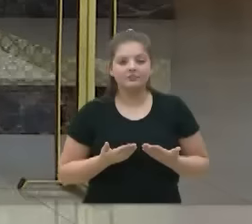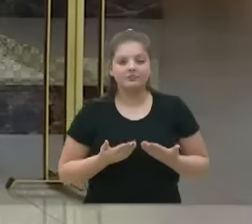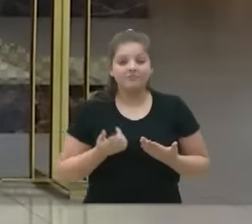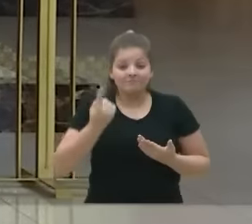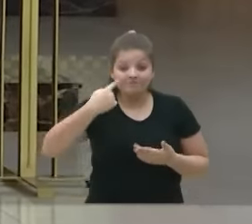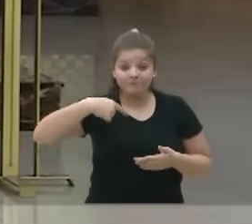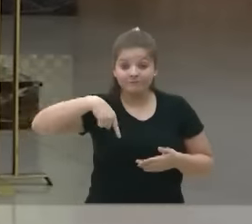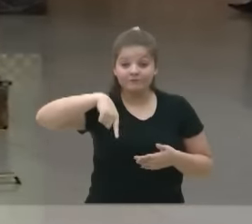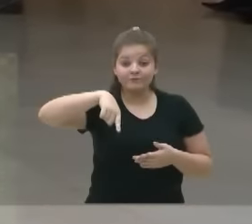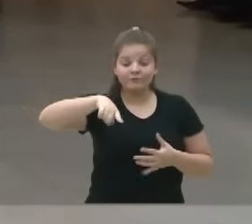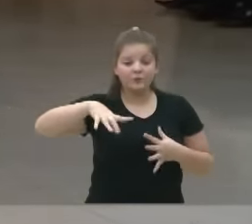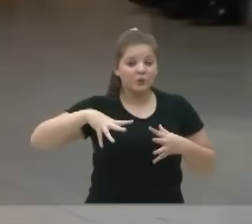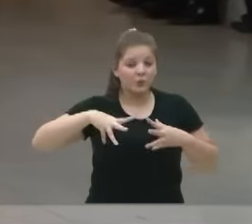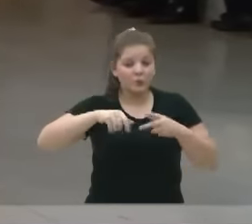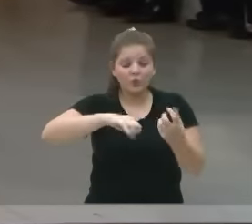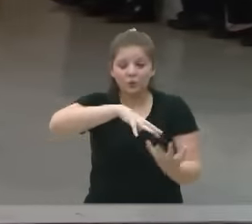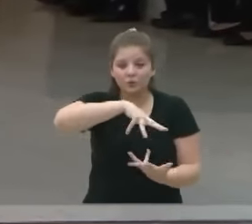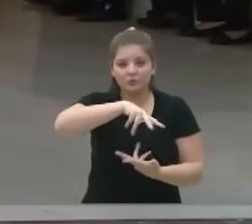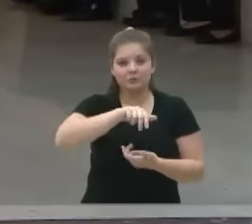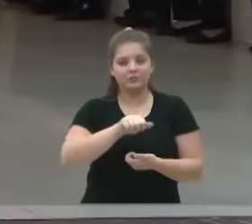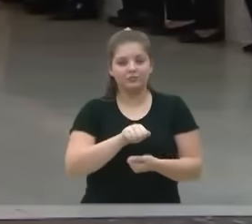Ide por todo o mundo,